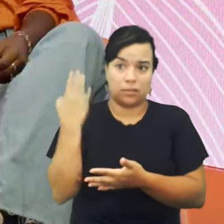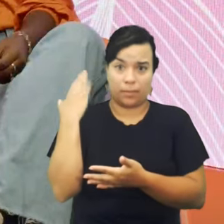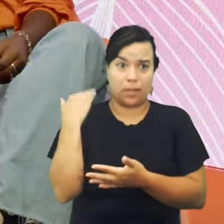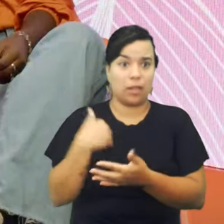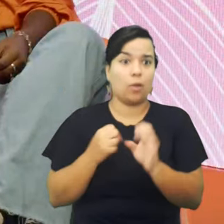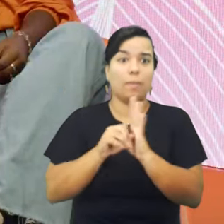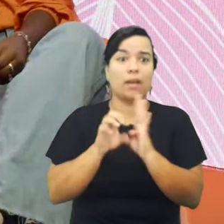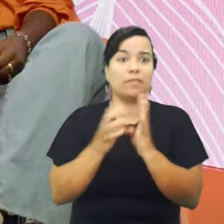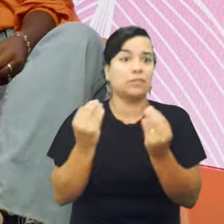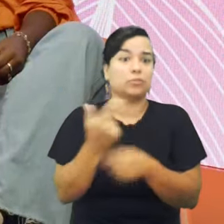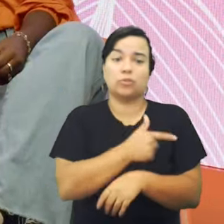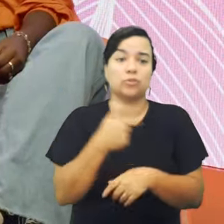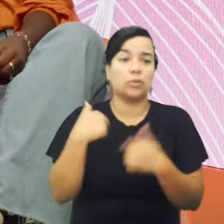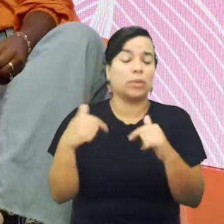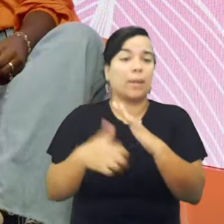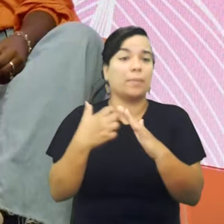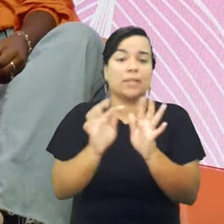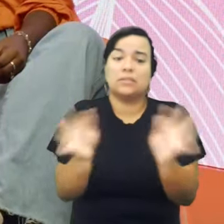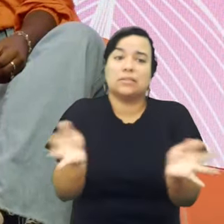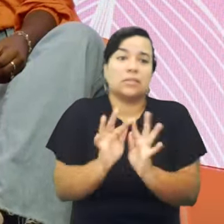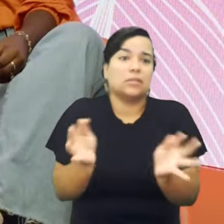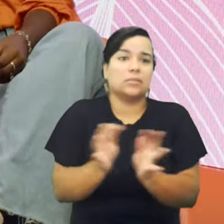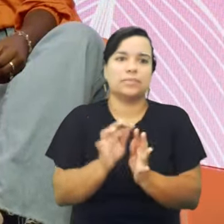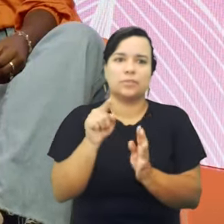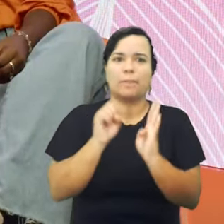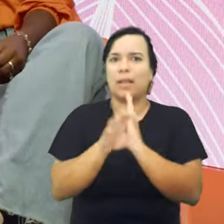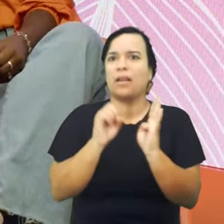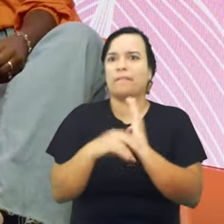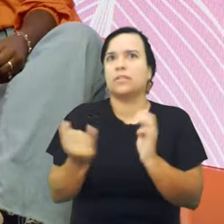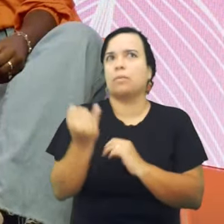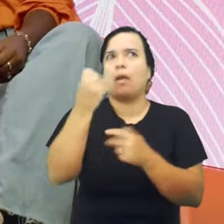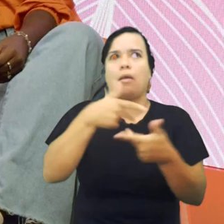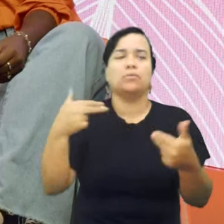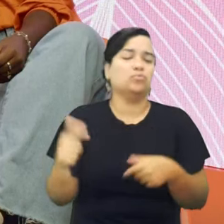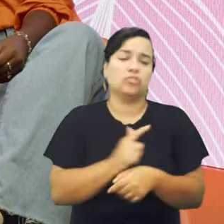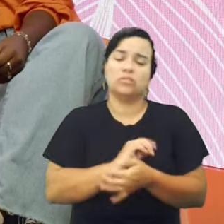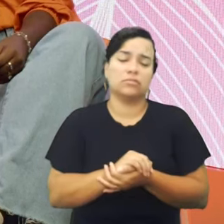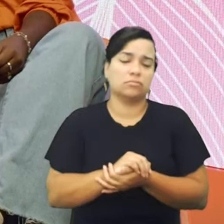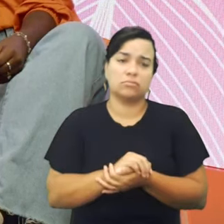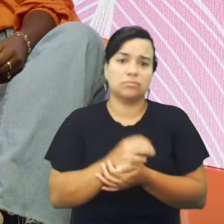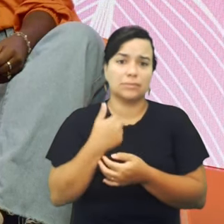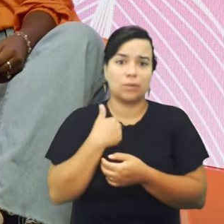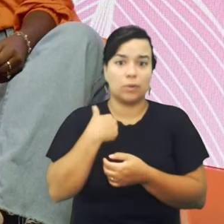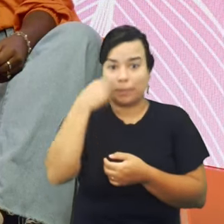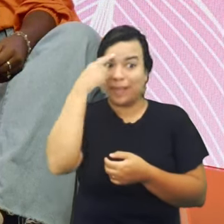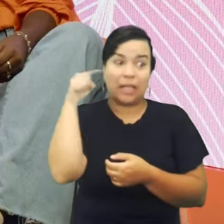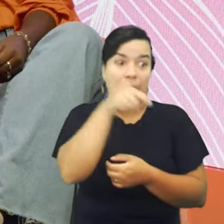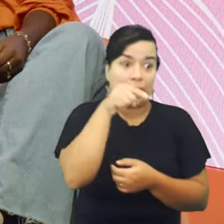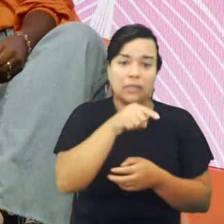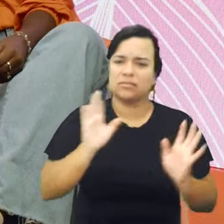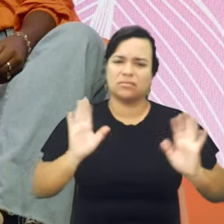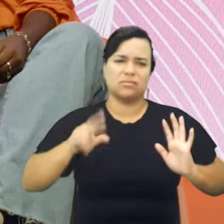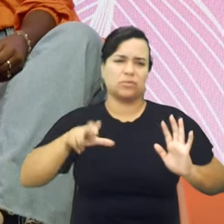eu trabalhava em pequenas empresas, sabe? Coisa que a gente não tinha tudo isso de grandes negócios. Então, eu nunca fui apegada nisso e sempre tive que